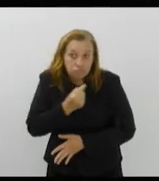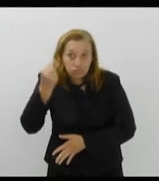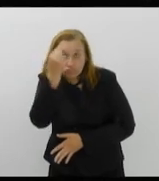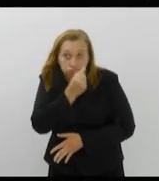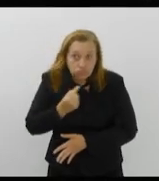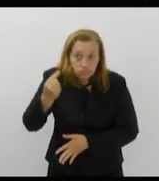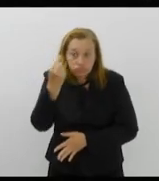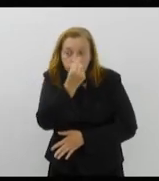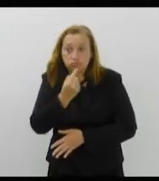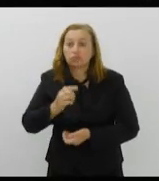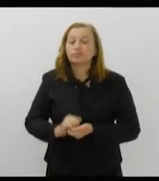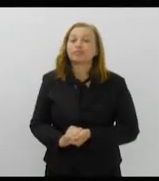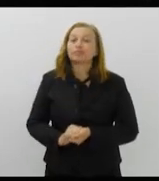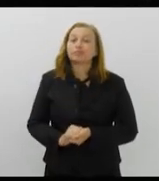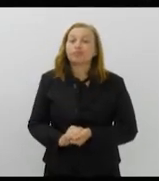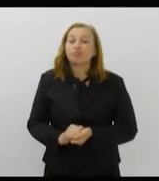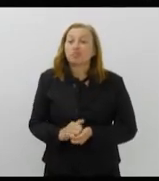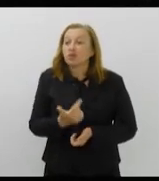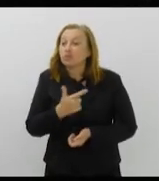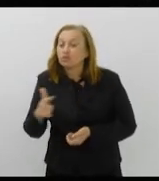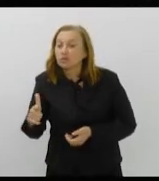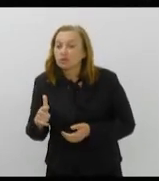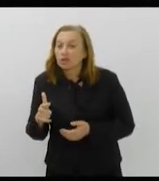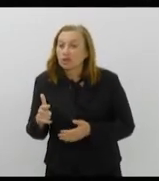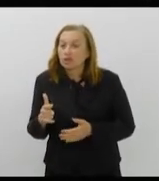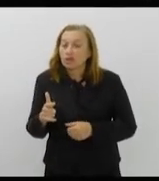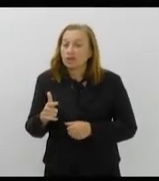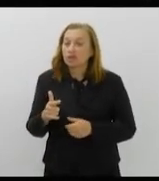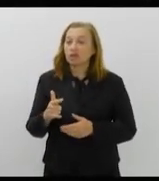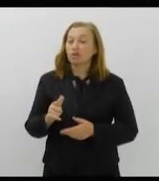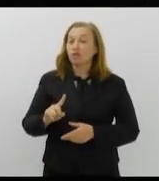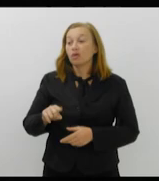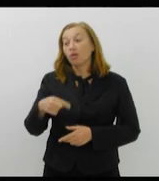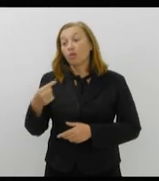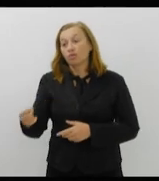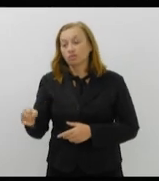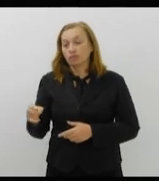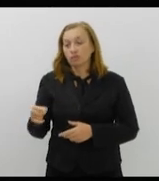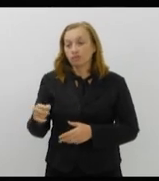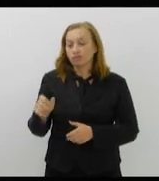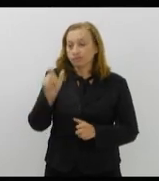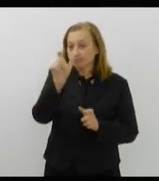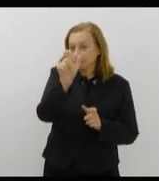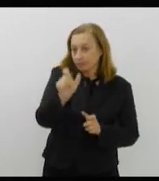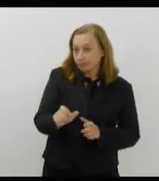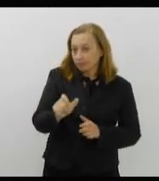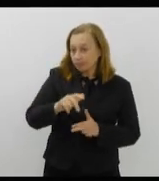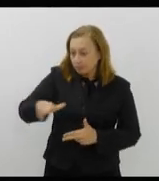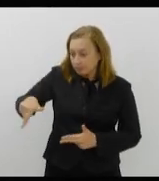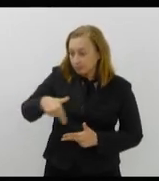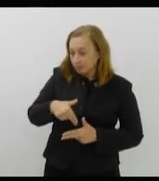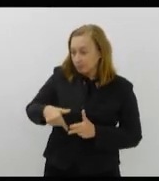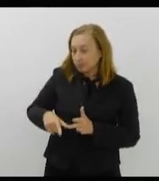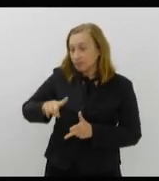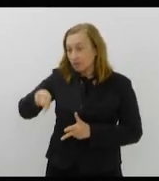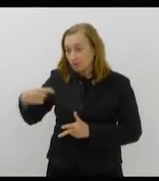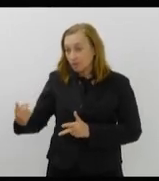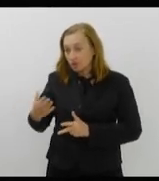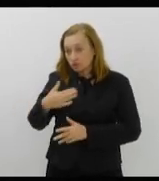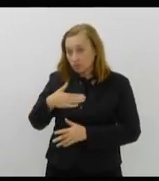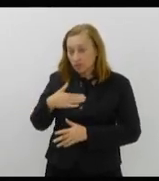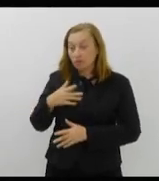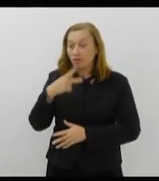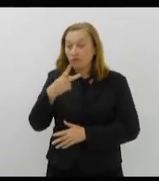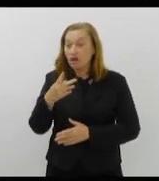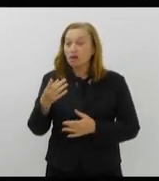tempo como não tem nenhum orador escrito depois de mim eu vou aqui dizer quais são os